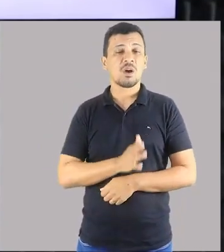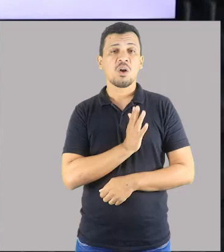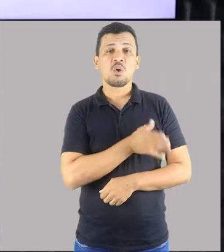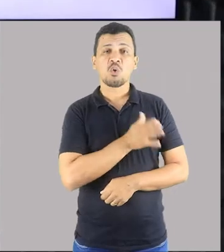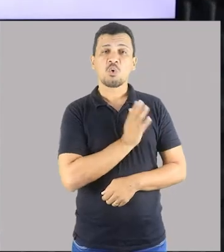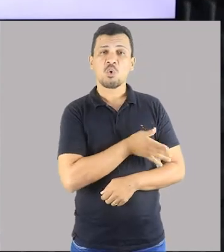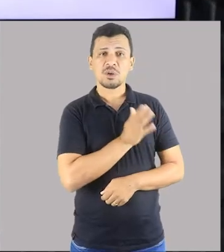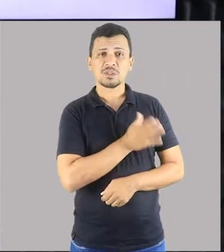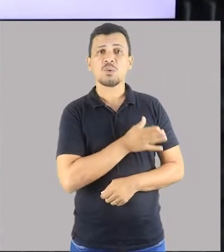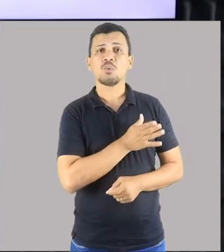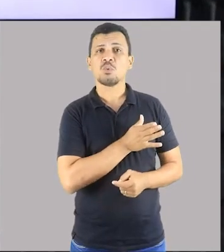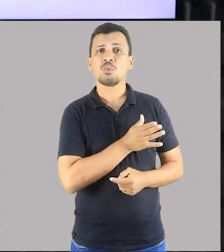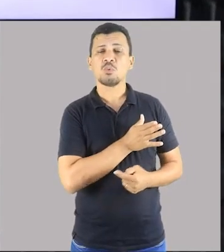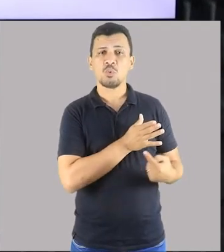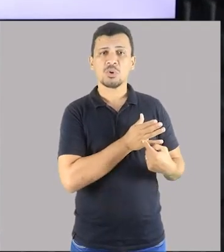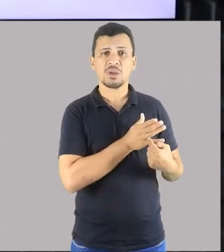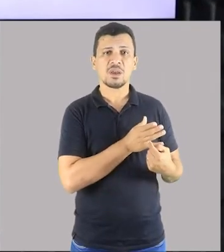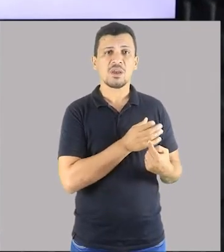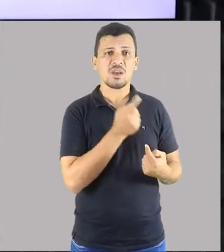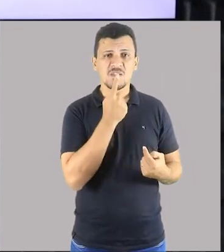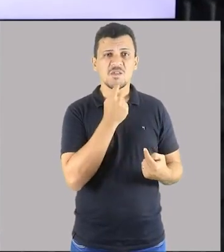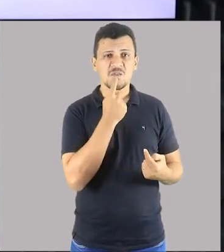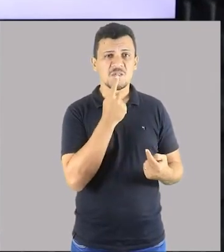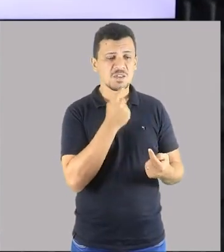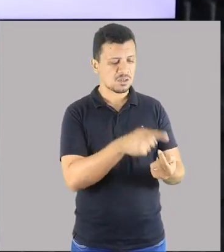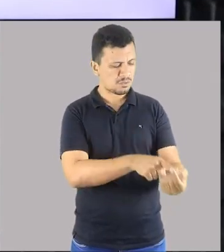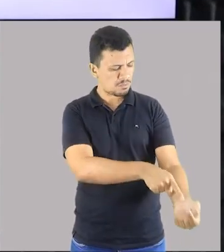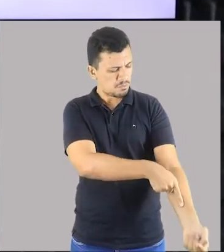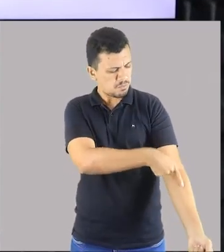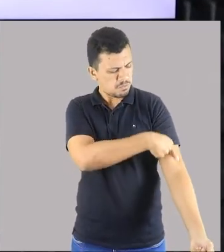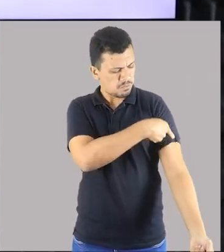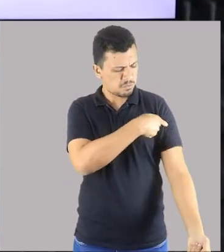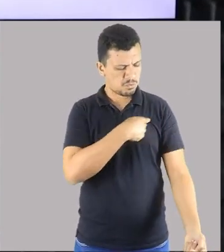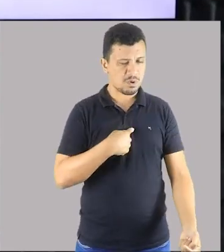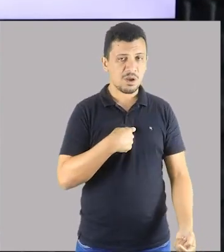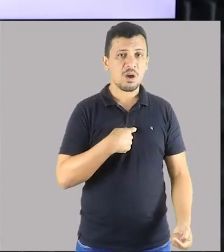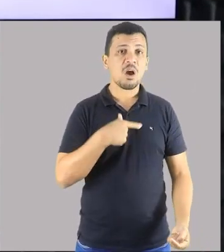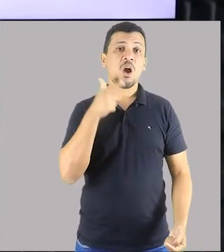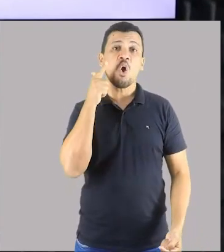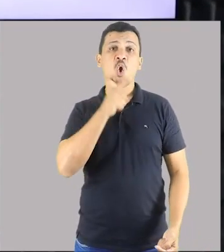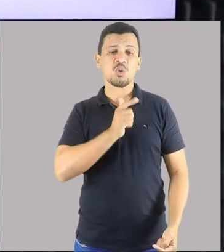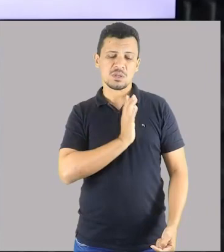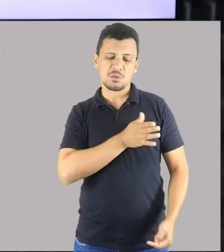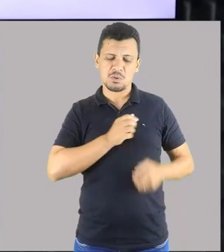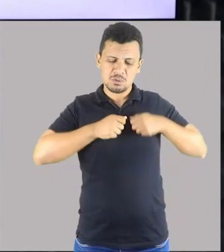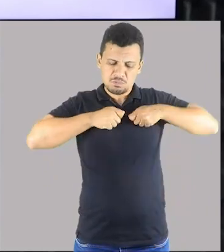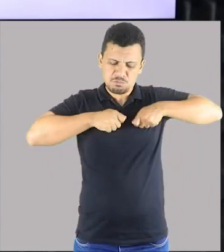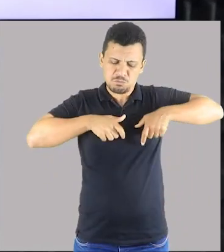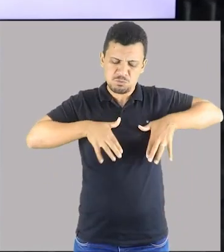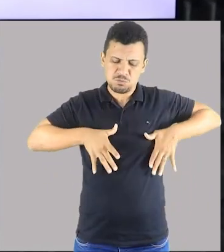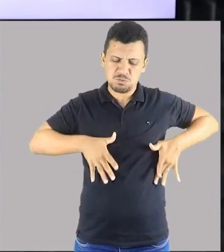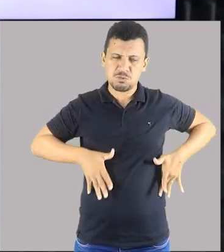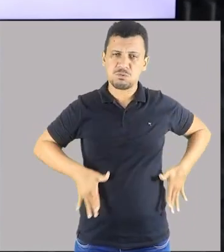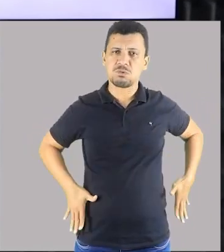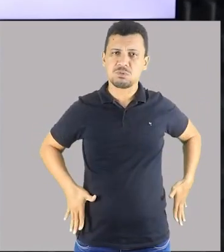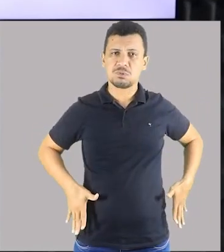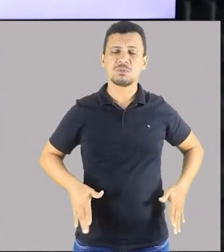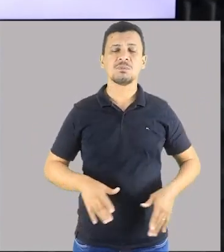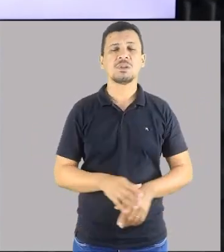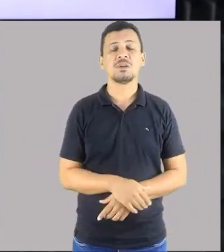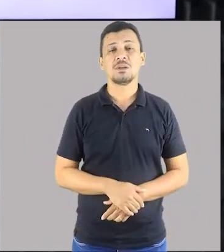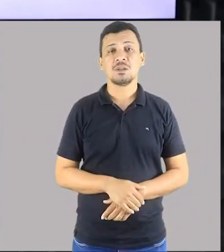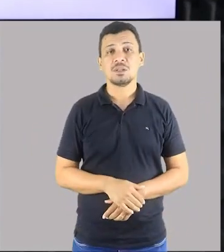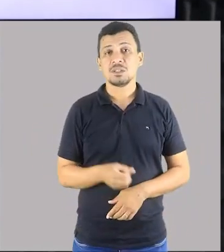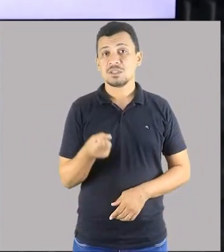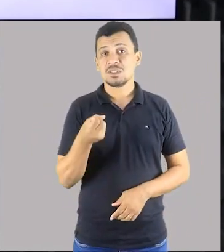consegue receber bastante sangue e consegue mandar esse sangue de volta para o sistema circulatório. Se